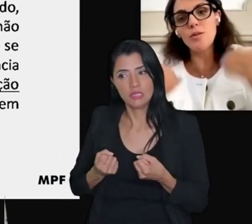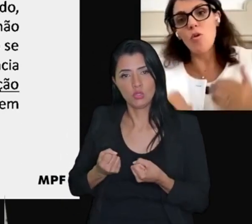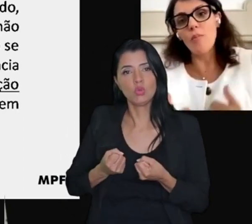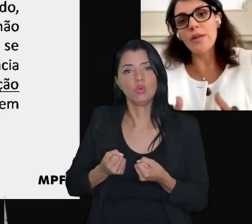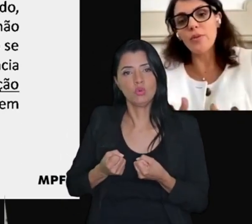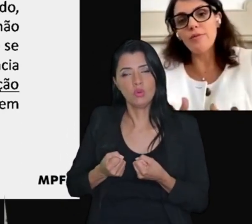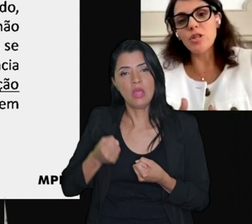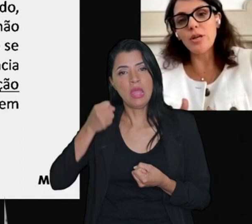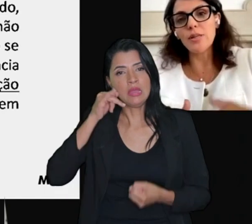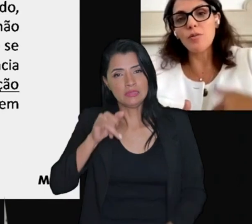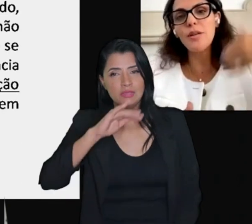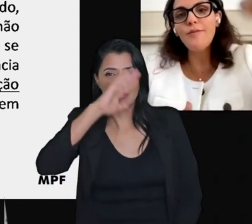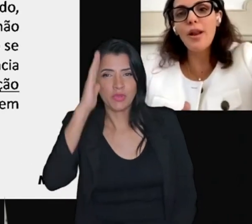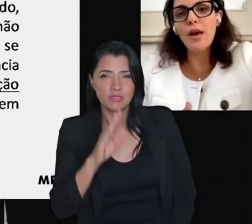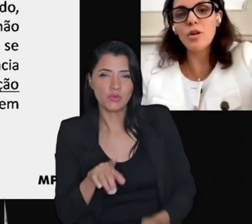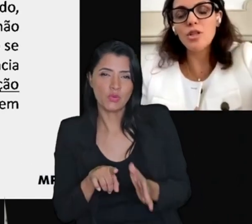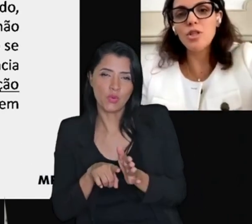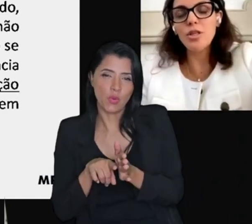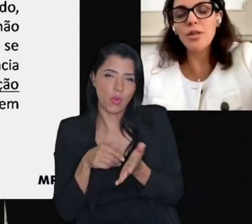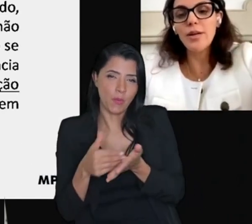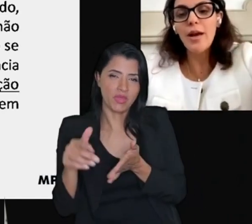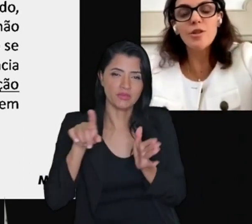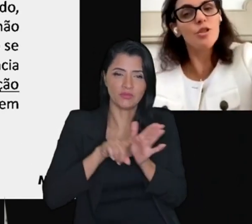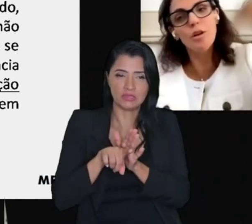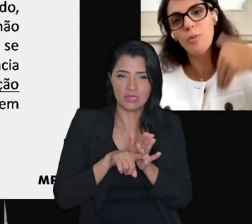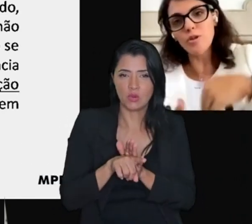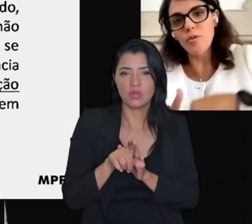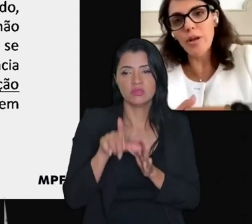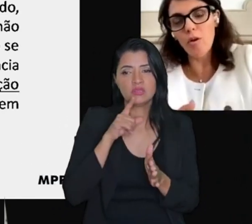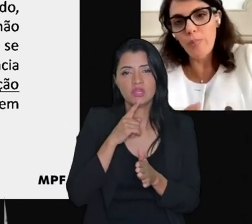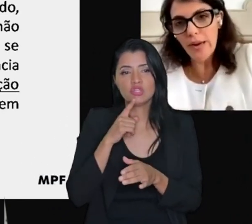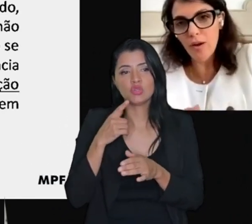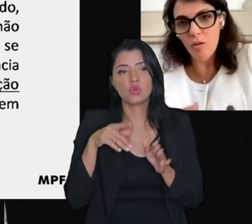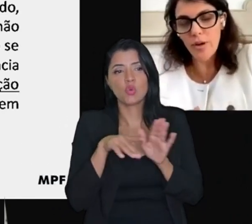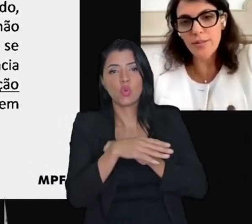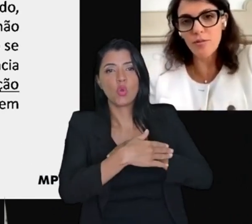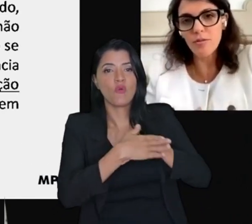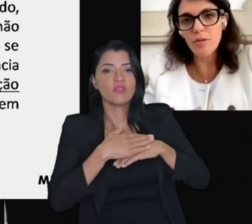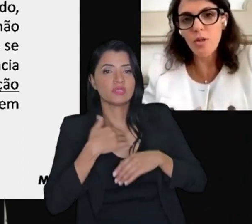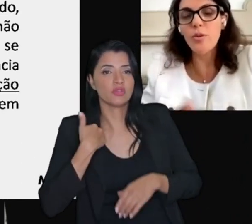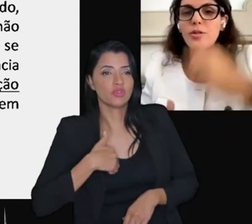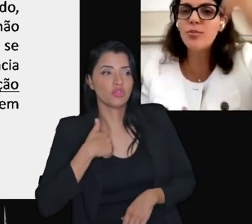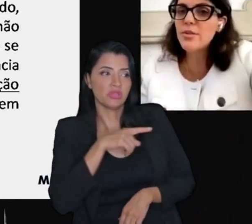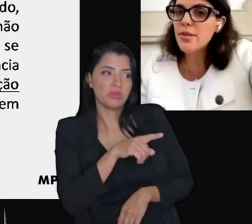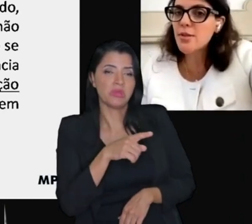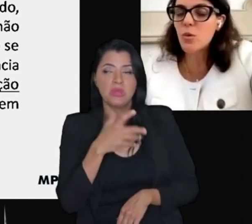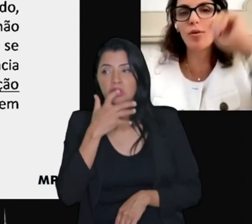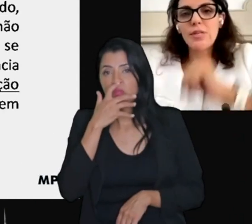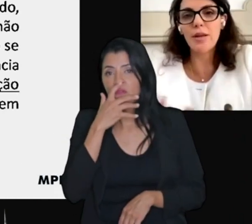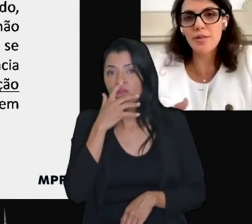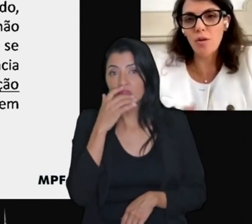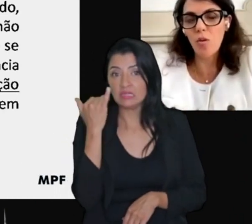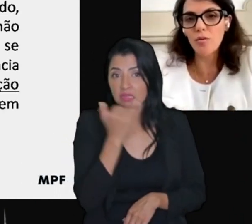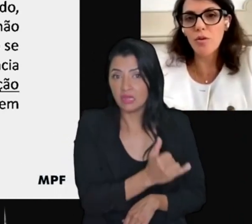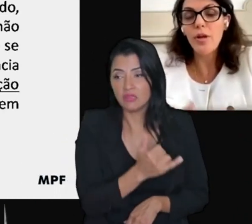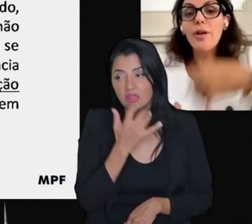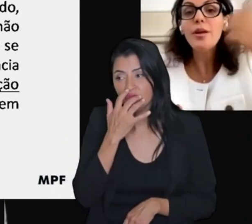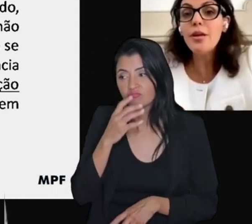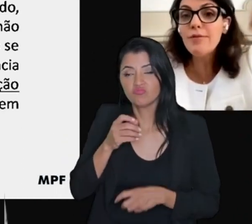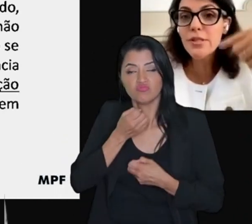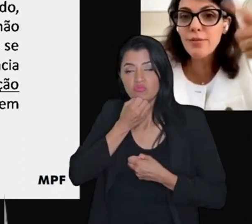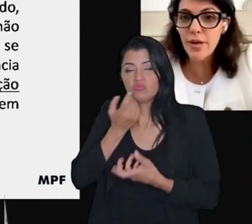Se o Brasil começa uma investigação sem falar com a Argentina pode não querer cooperar com o Brasil. E o Brasil precisa das provas que lá se